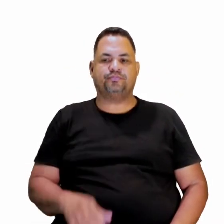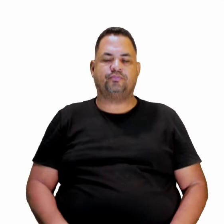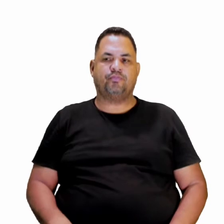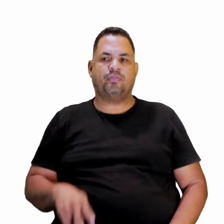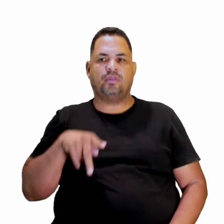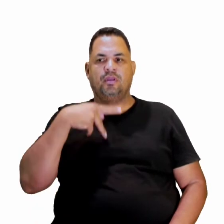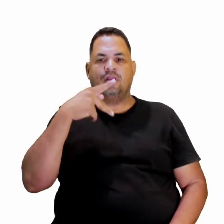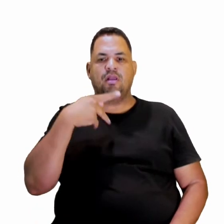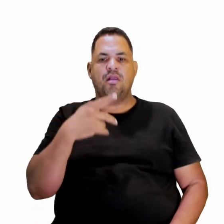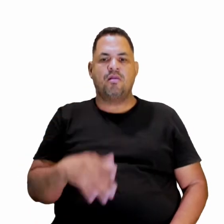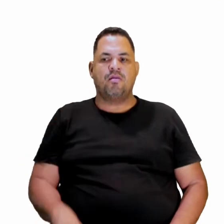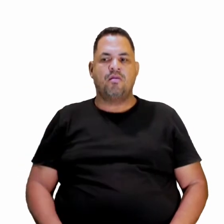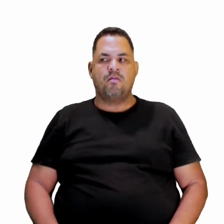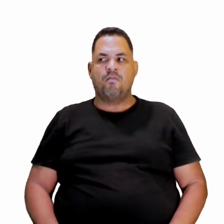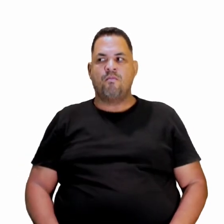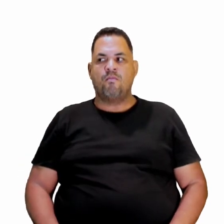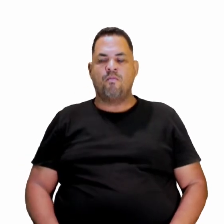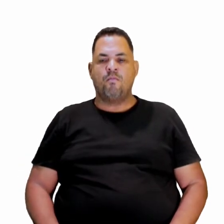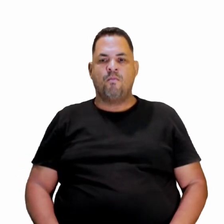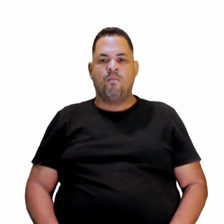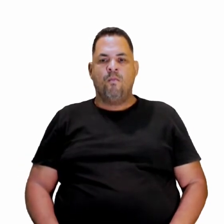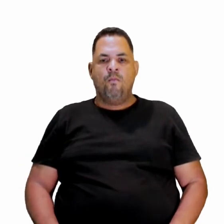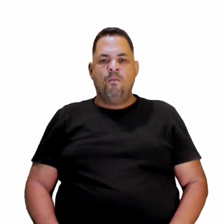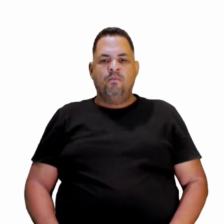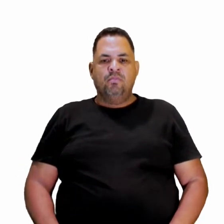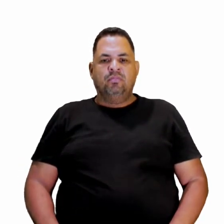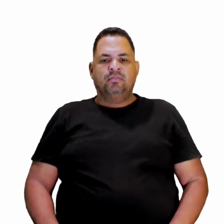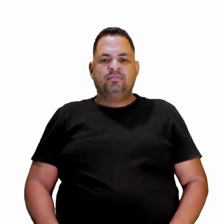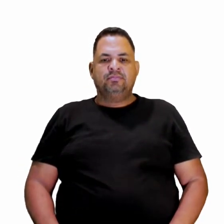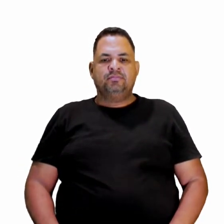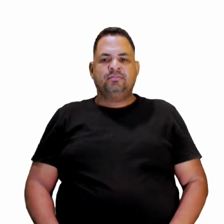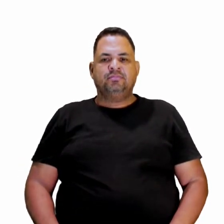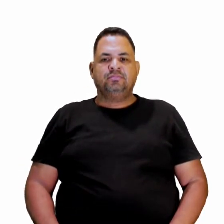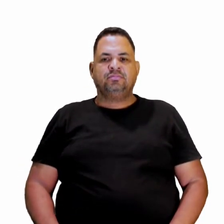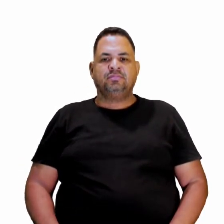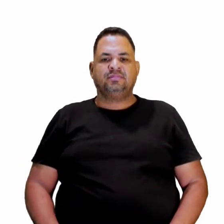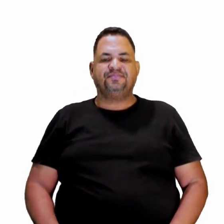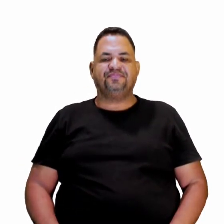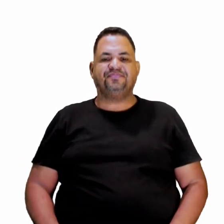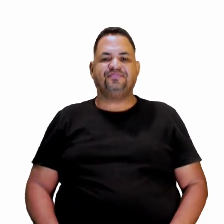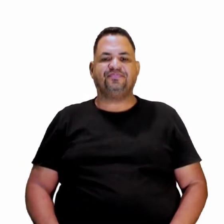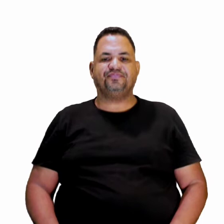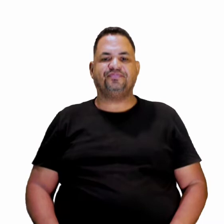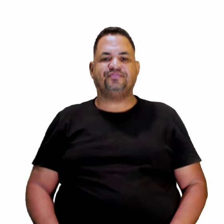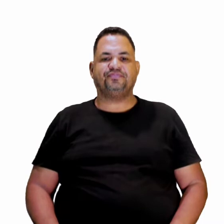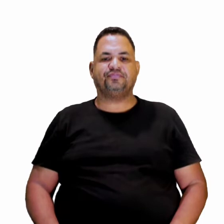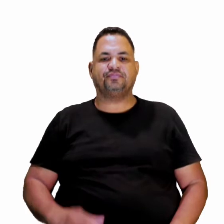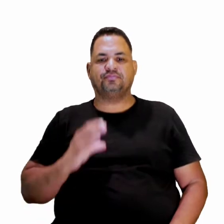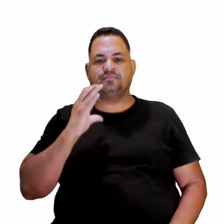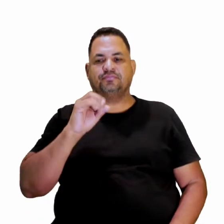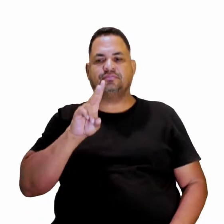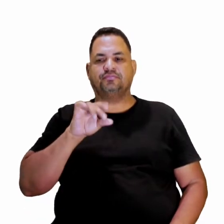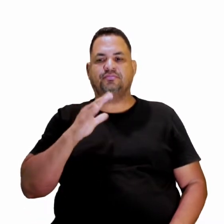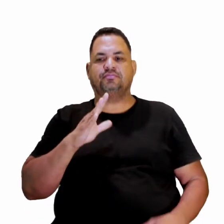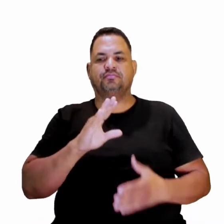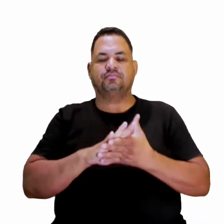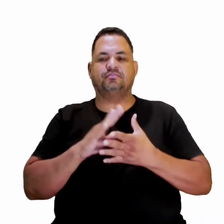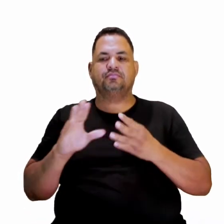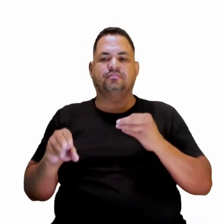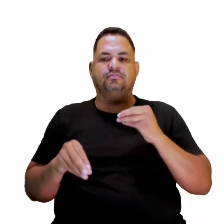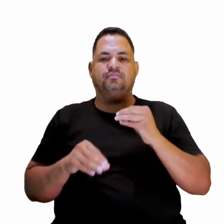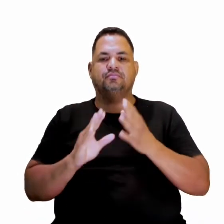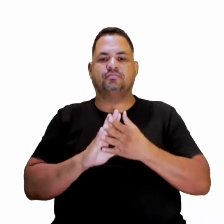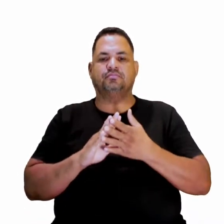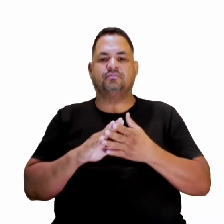Comentei sobre essa questão, que nem sempre você vai colocar essa questão do CVC, você vai dobrar